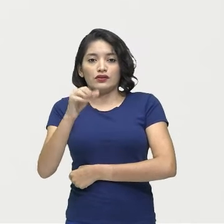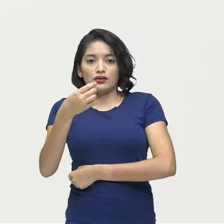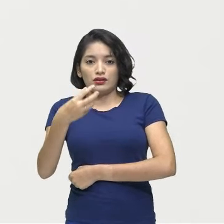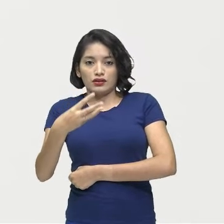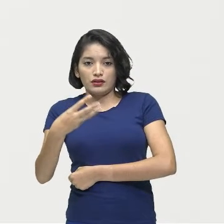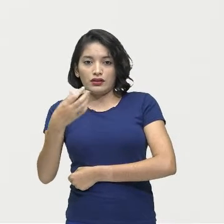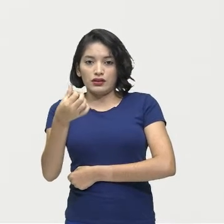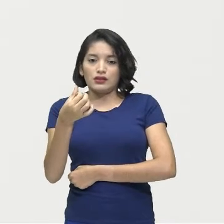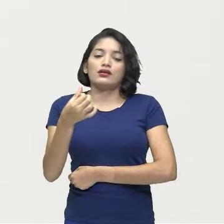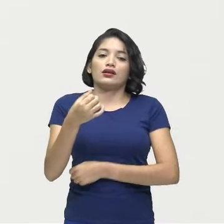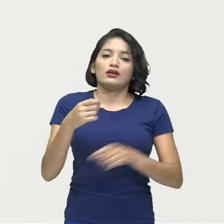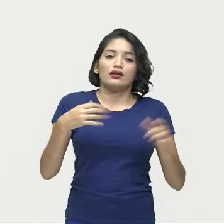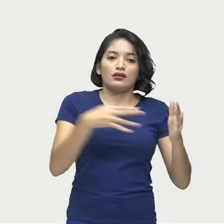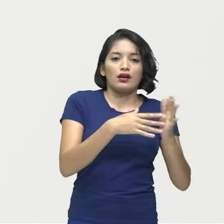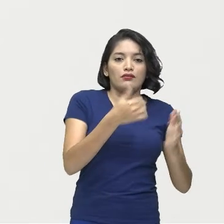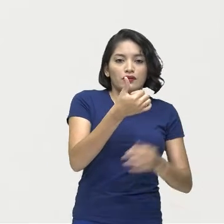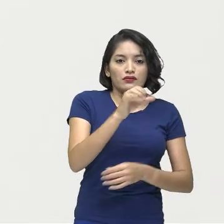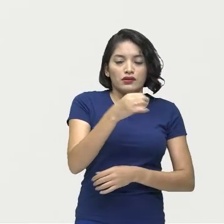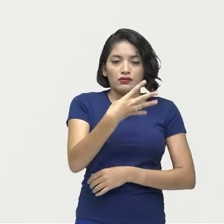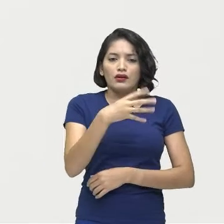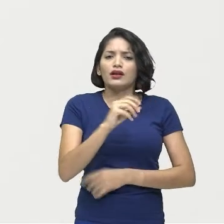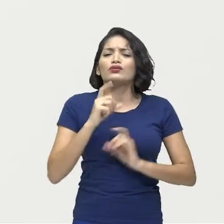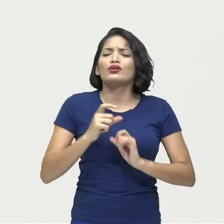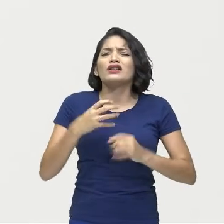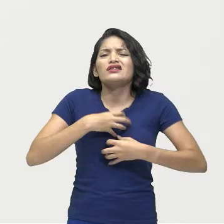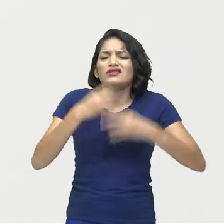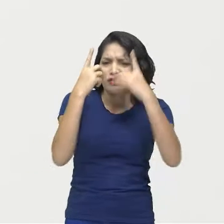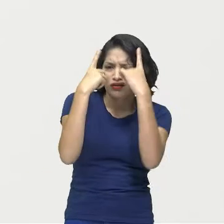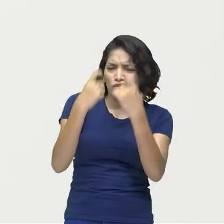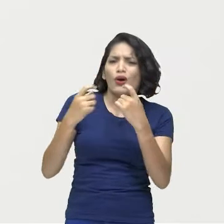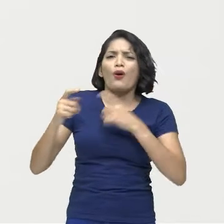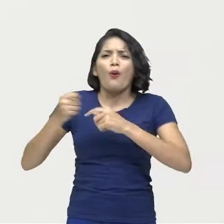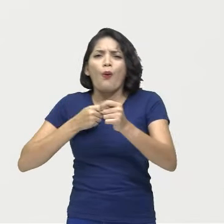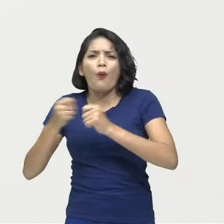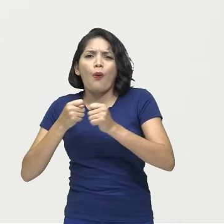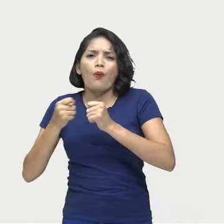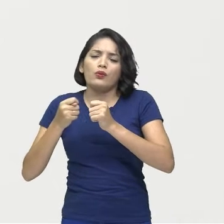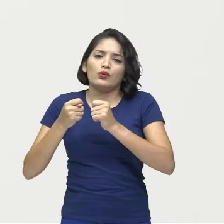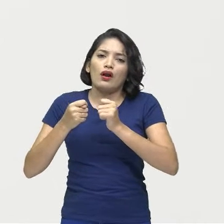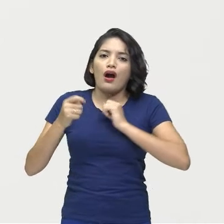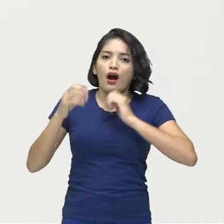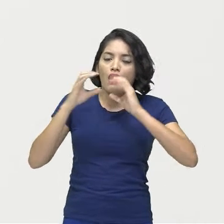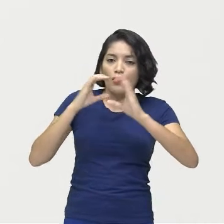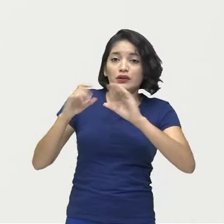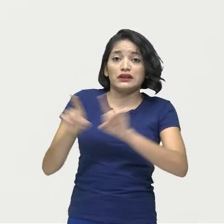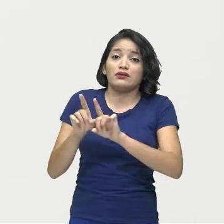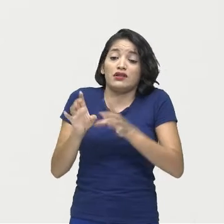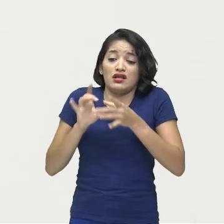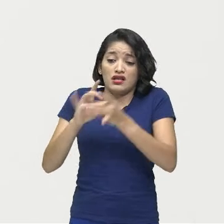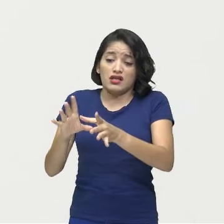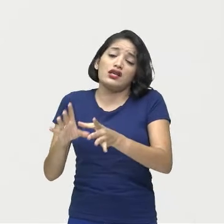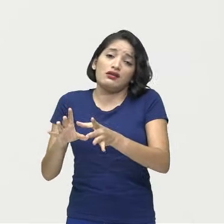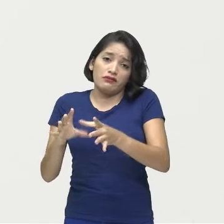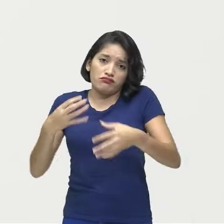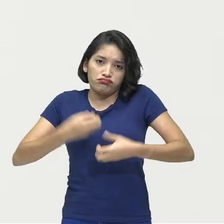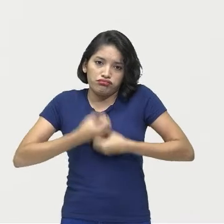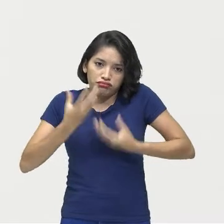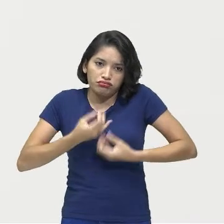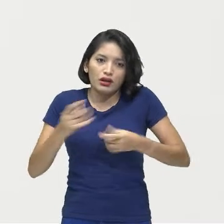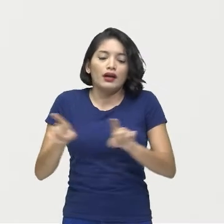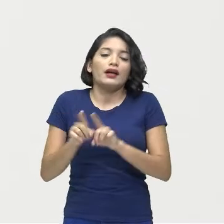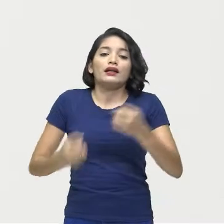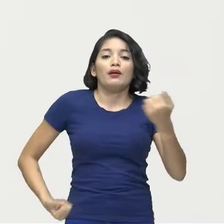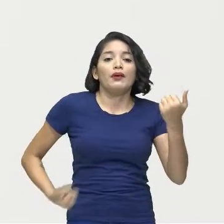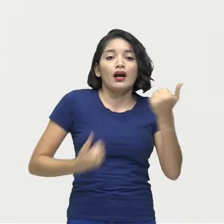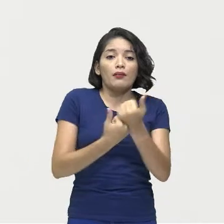ações violentas, ele vai controlar a comunicação, ele vai controlar a liberdade de expressão, vai ter o apoio internacional